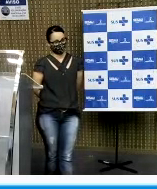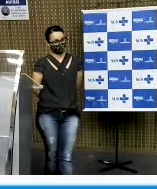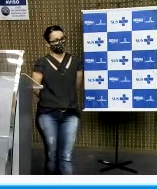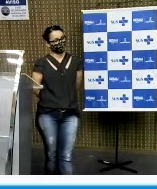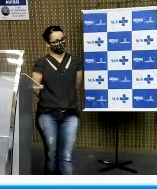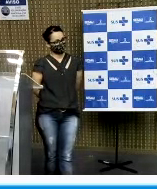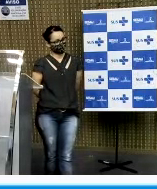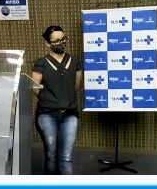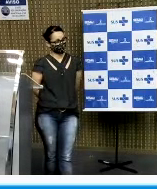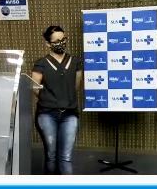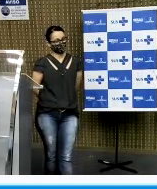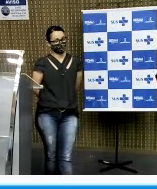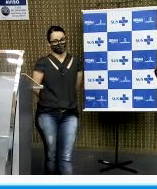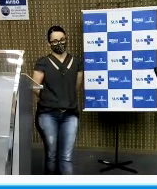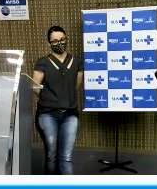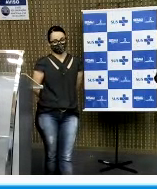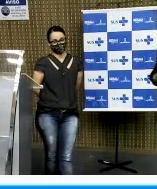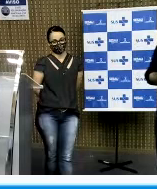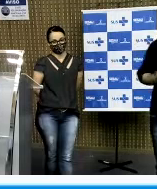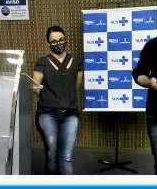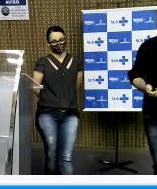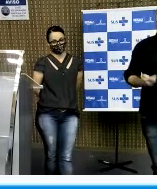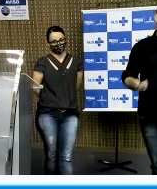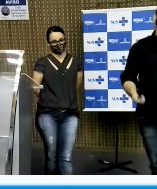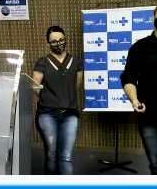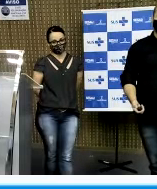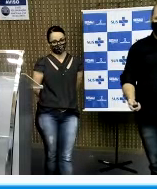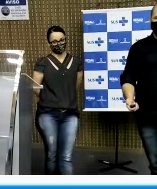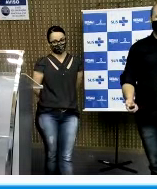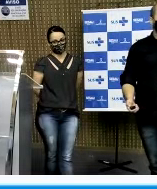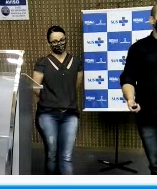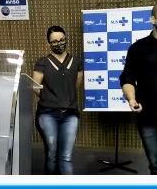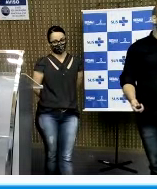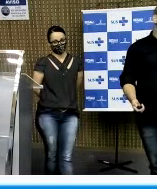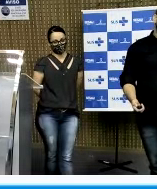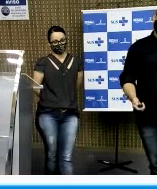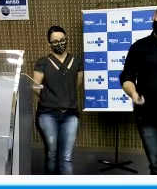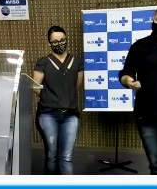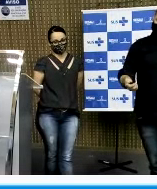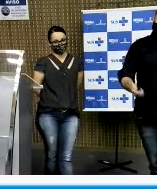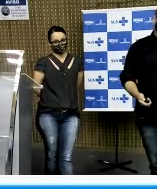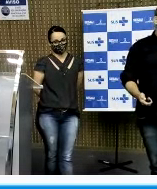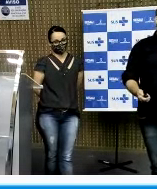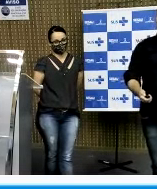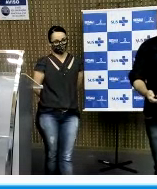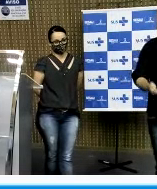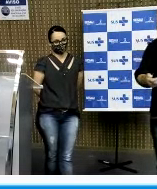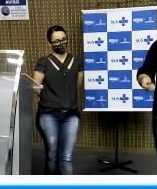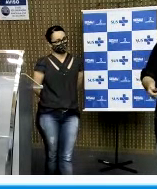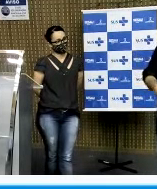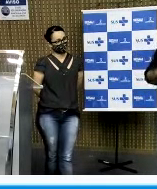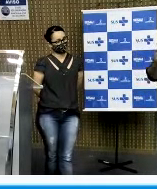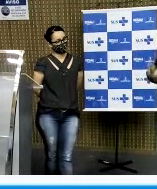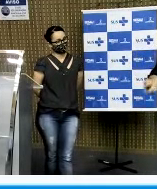insatisfeito e gera essa ouvidoria. Então, ela já agregou em 2021 mais um motivo de reclamação em relação à unidade. Tem sido trabalhado